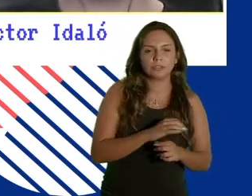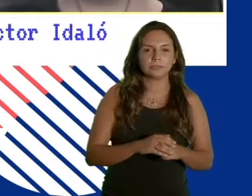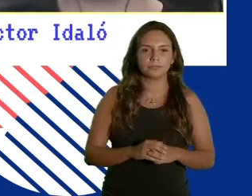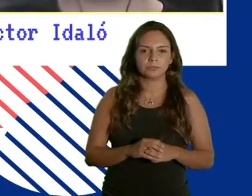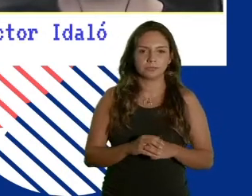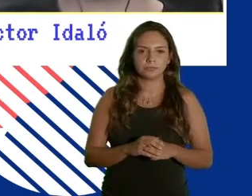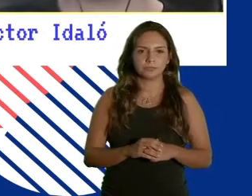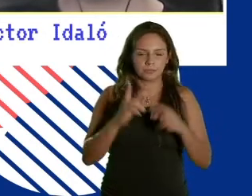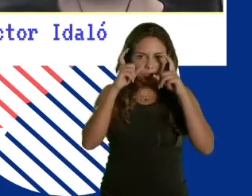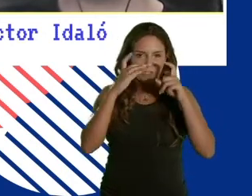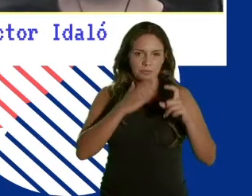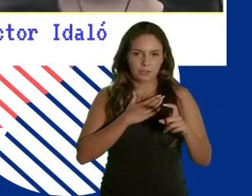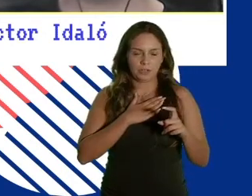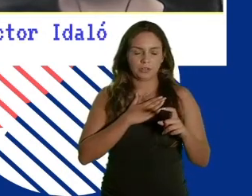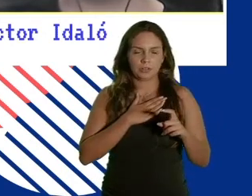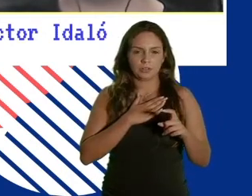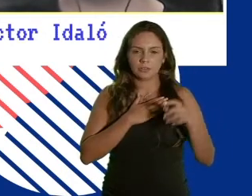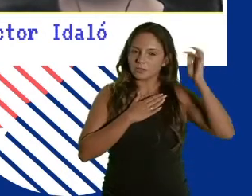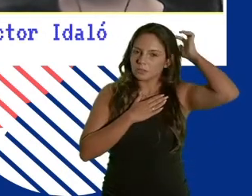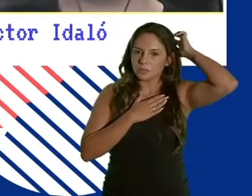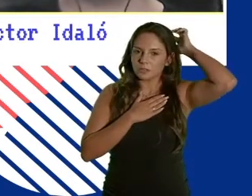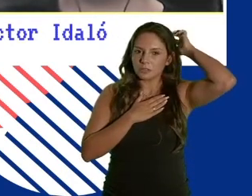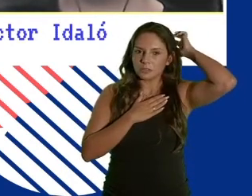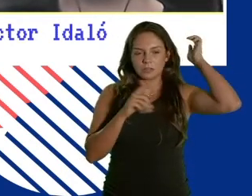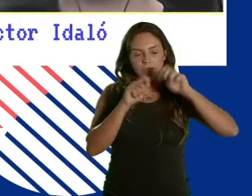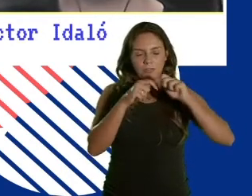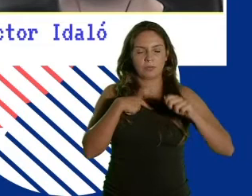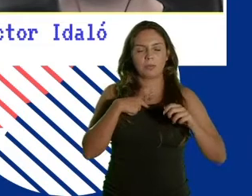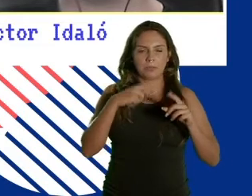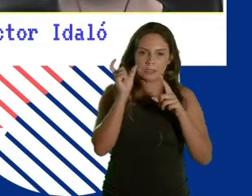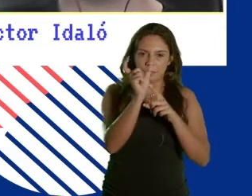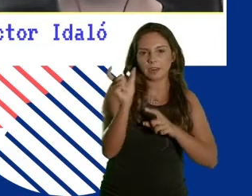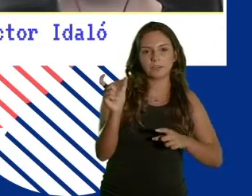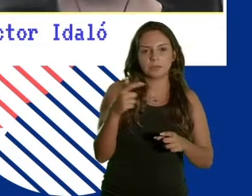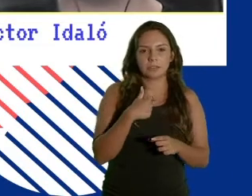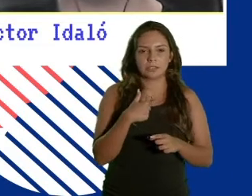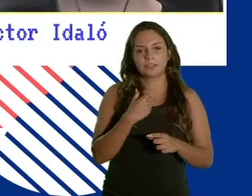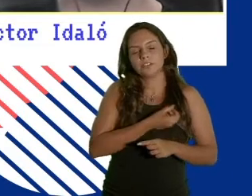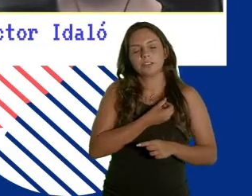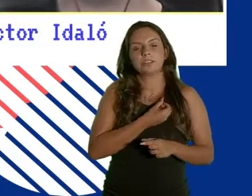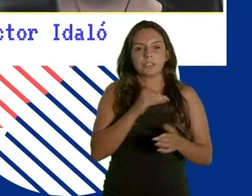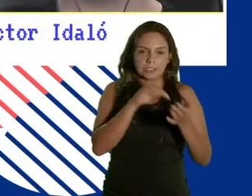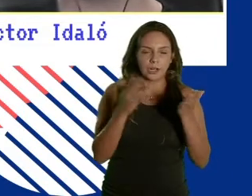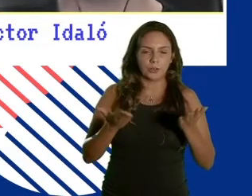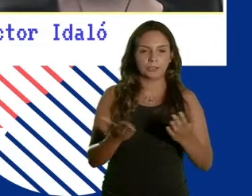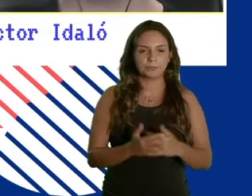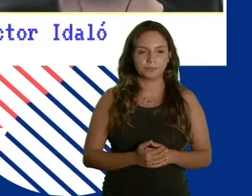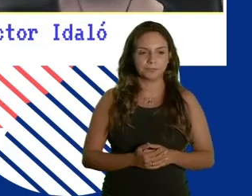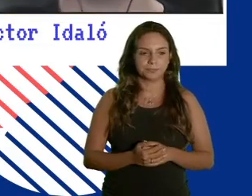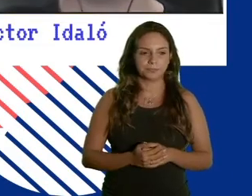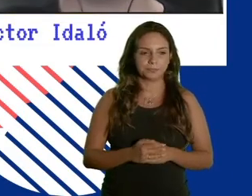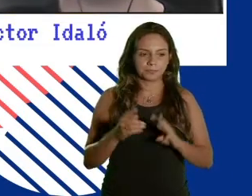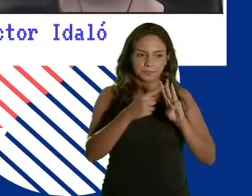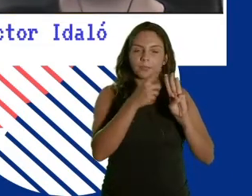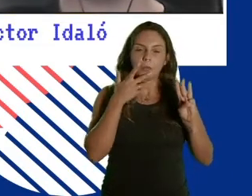um retrato de mim, é um autorretrato que eu fiz com as minhas palavras, com as minhas vivências até agora.